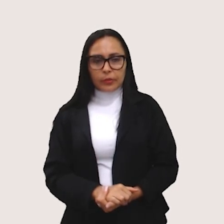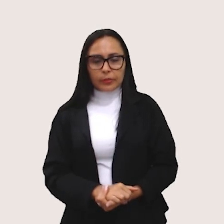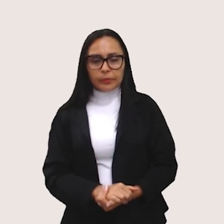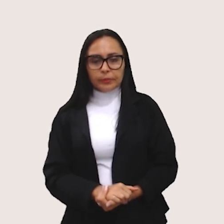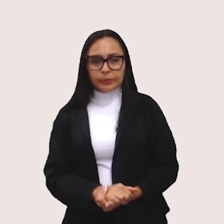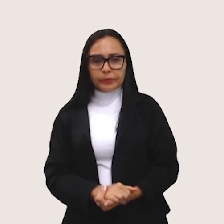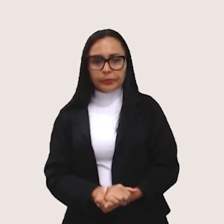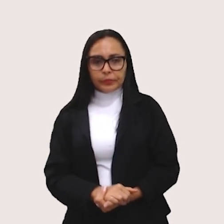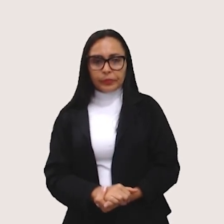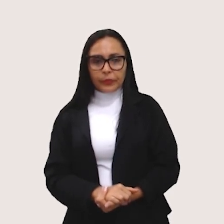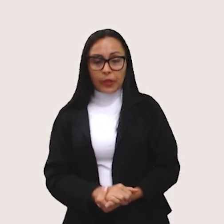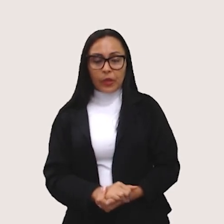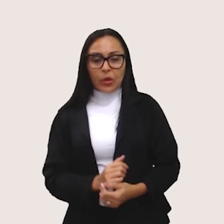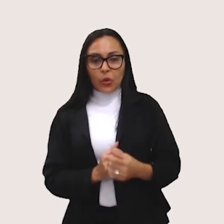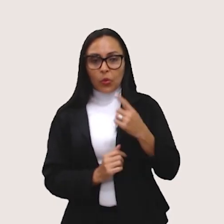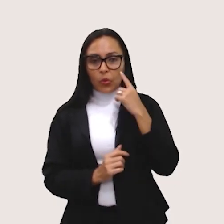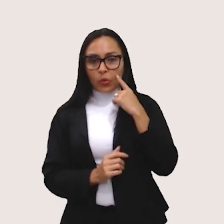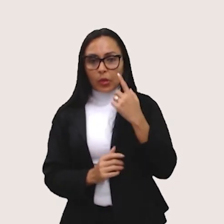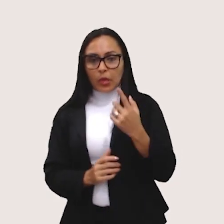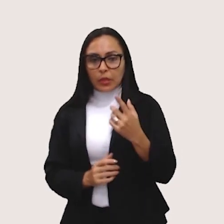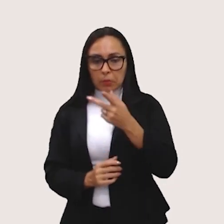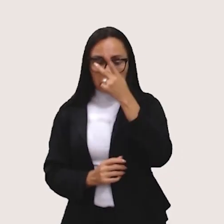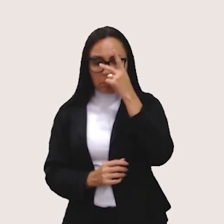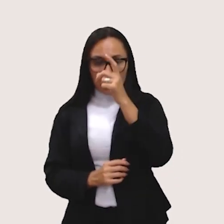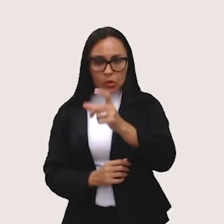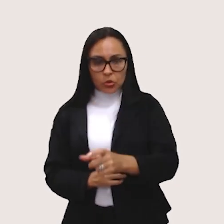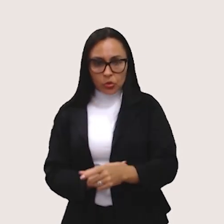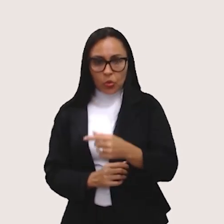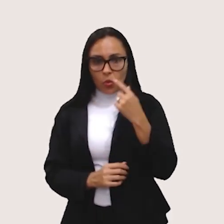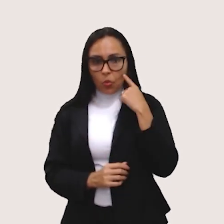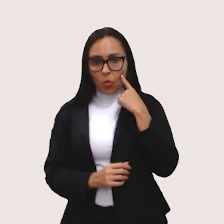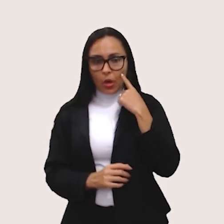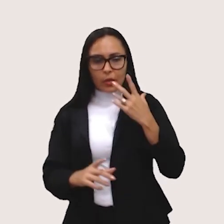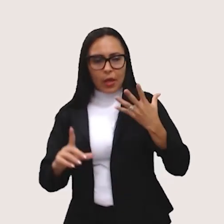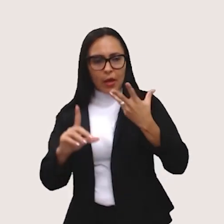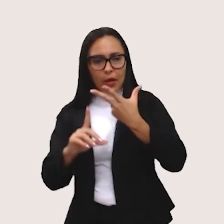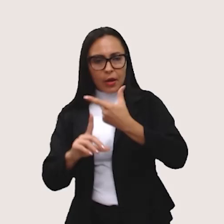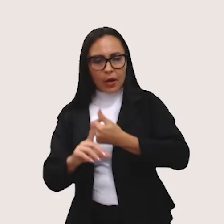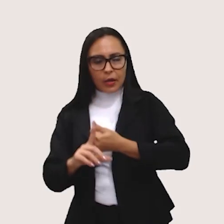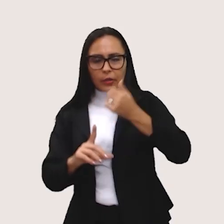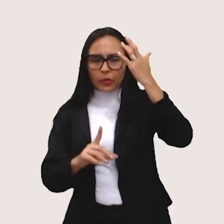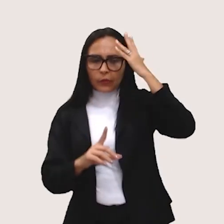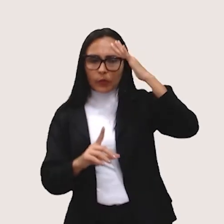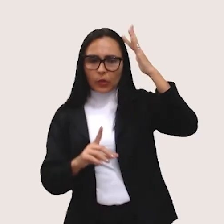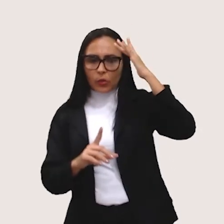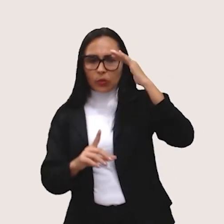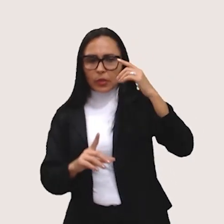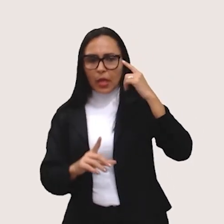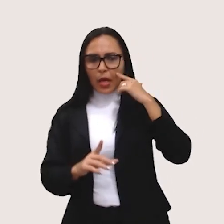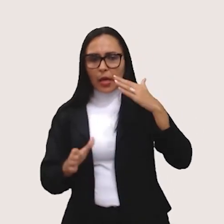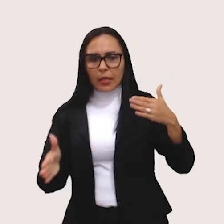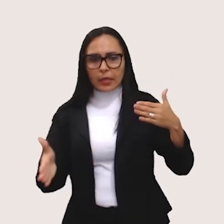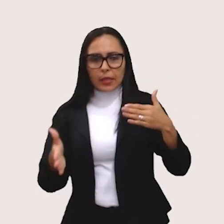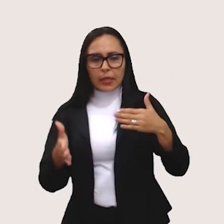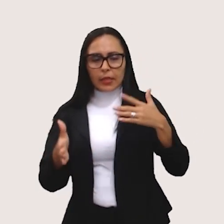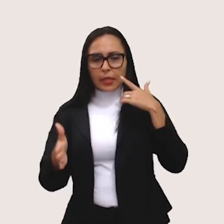É o grande palco dos intelectuais, das artes, da filosofia. Até metade do século XX ainda vai